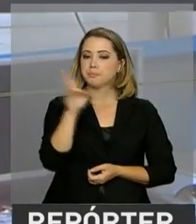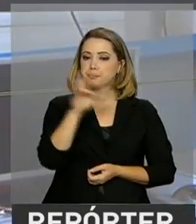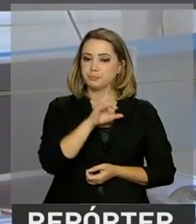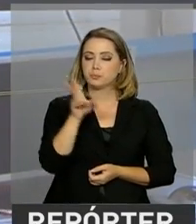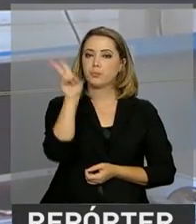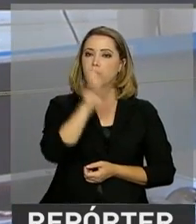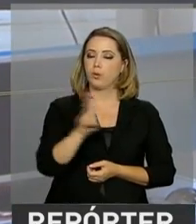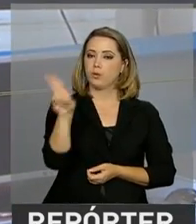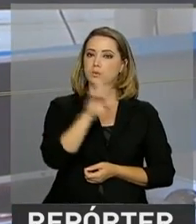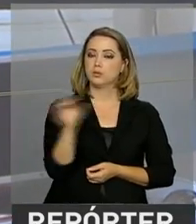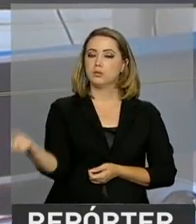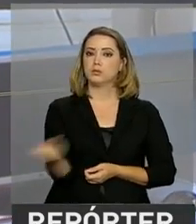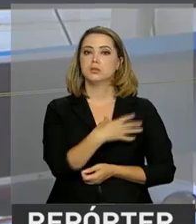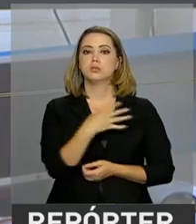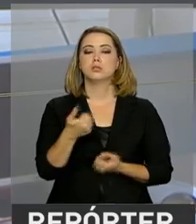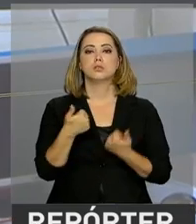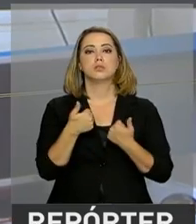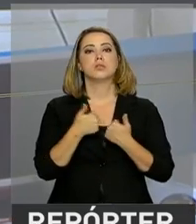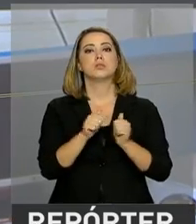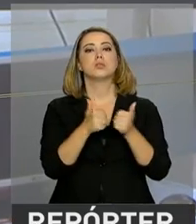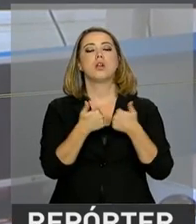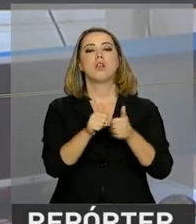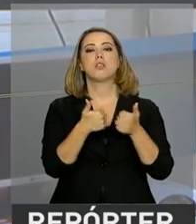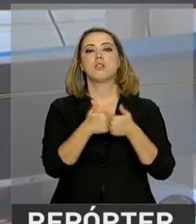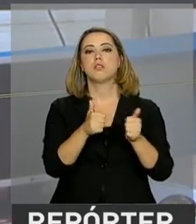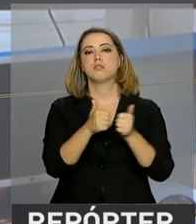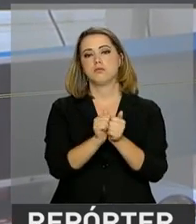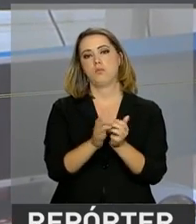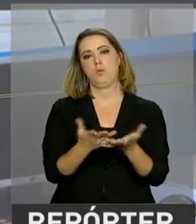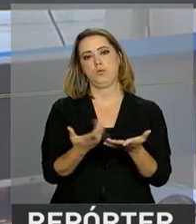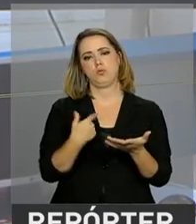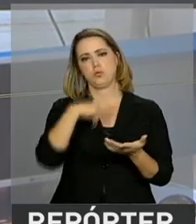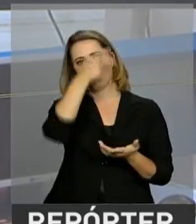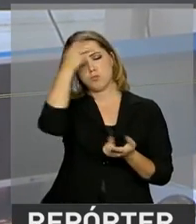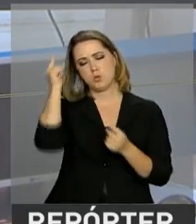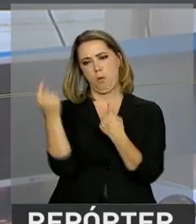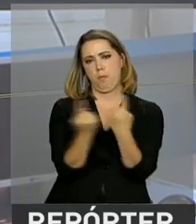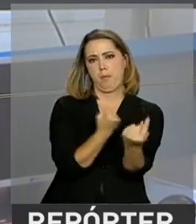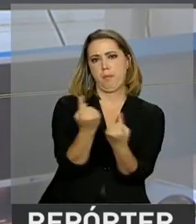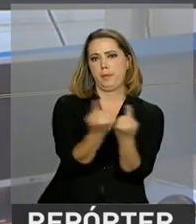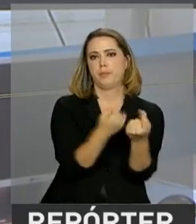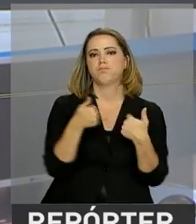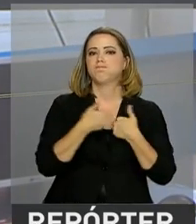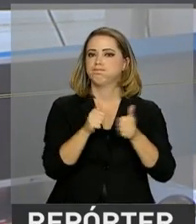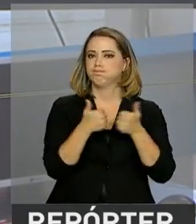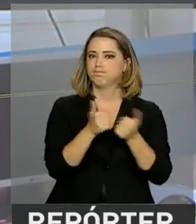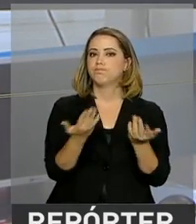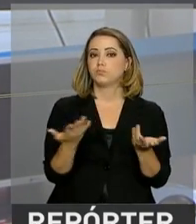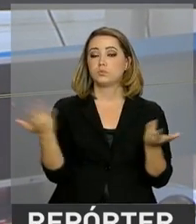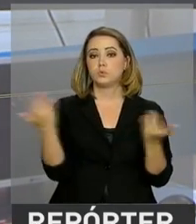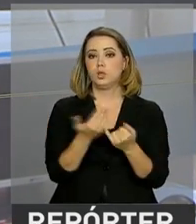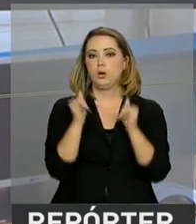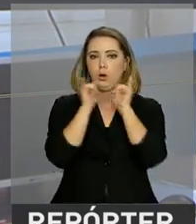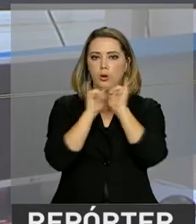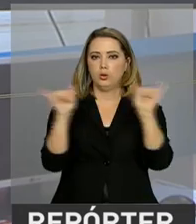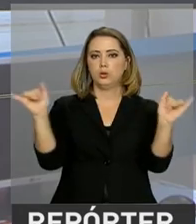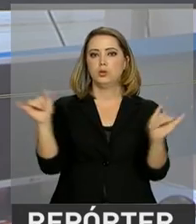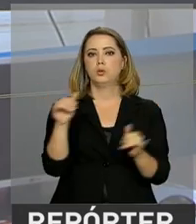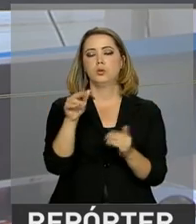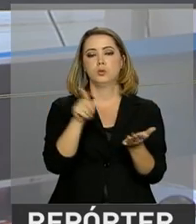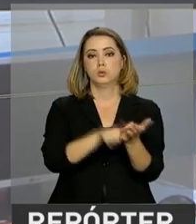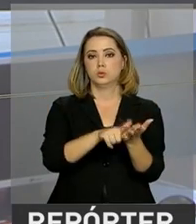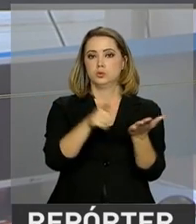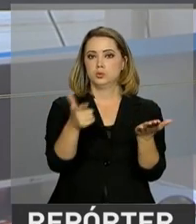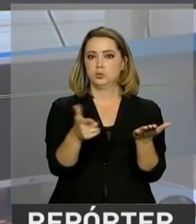usados para modernizar a frota Nacional de ônibus de transporte coletivo o ministério das cidades publicou hoje no Diário Oficial